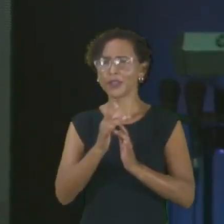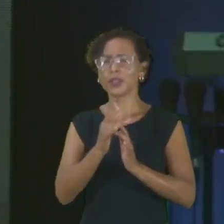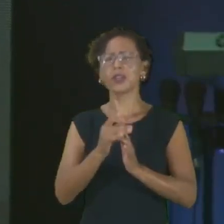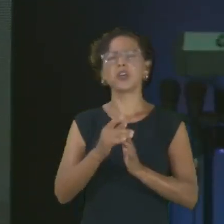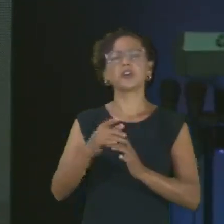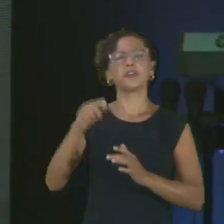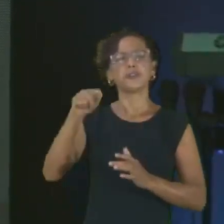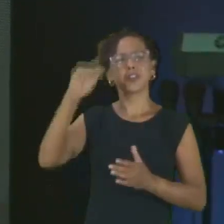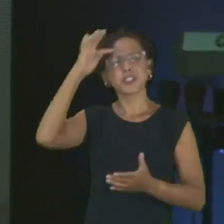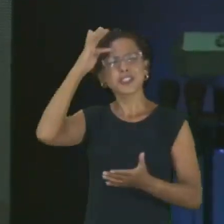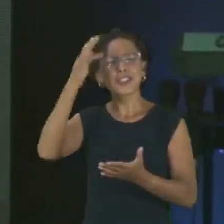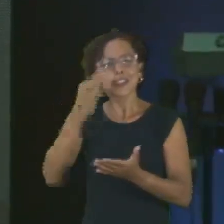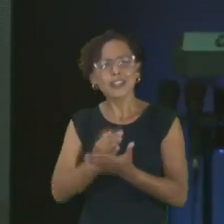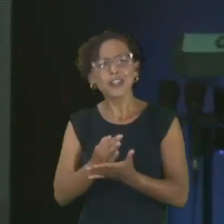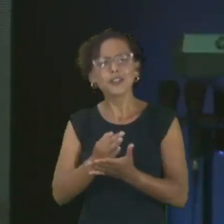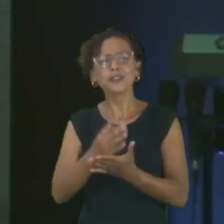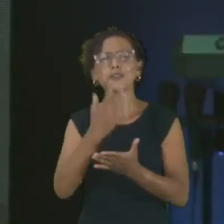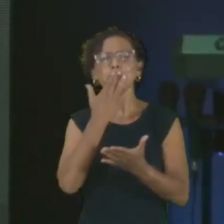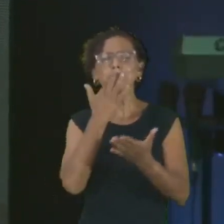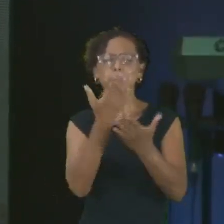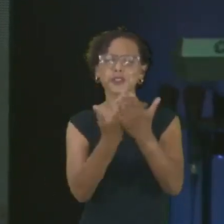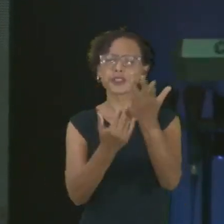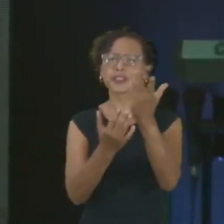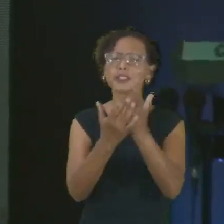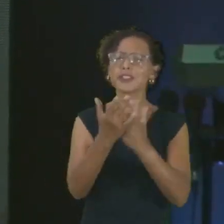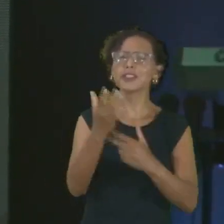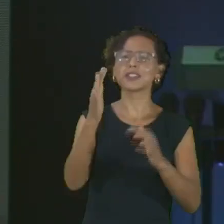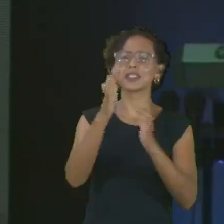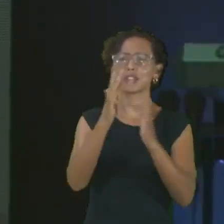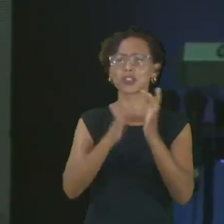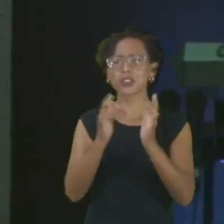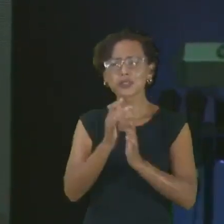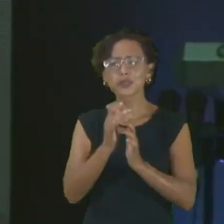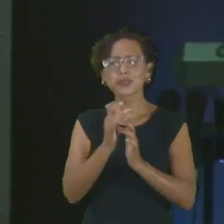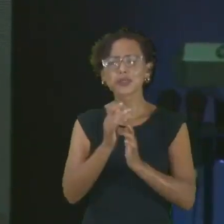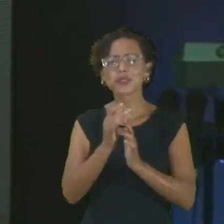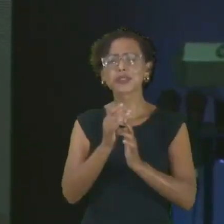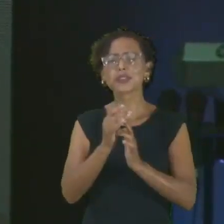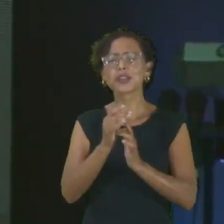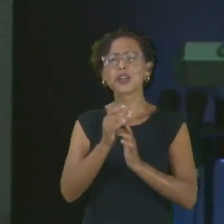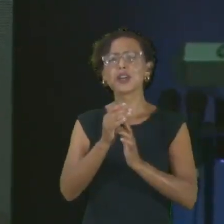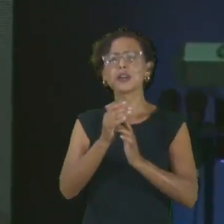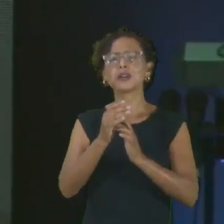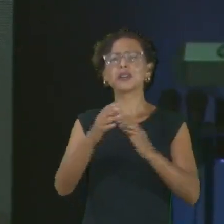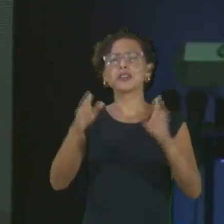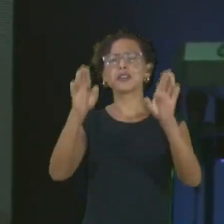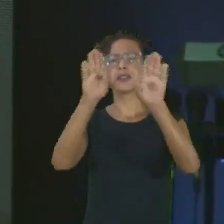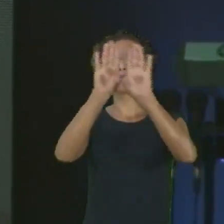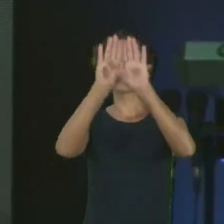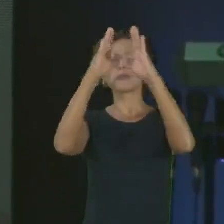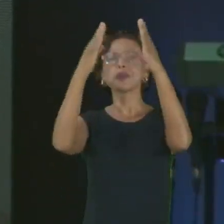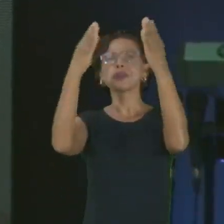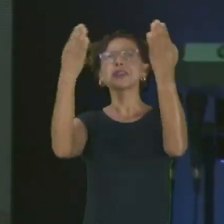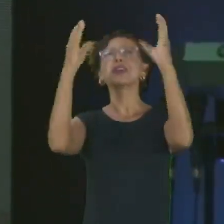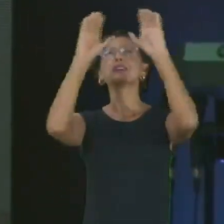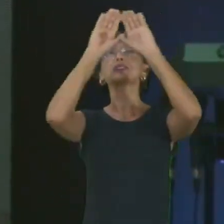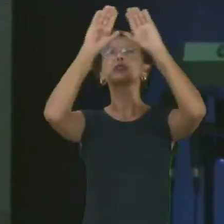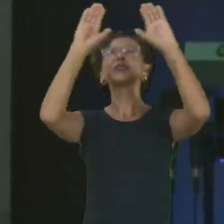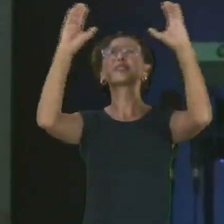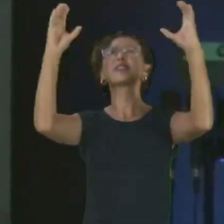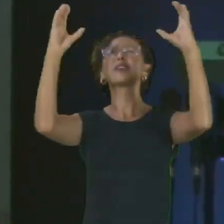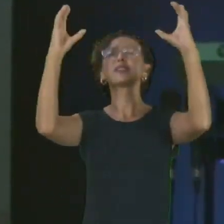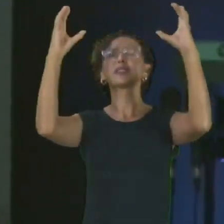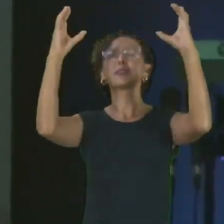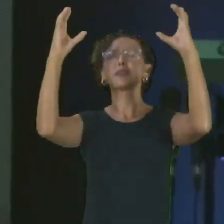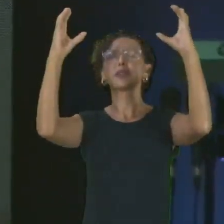Os portais da eternidade se abrirão para pessoas que tiveram cicatrizes na terra, que não